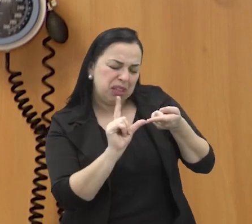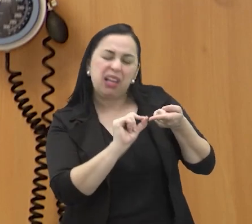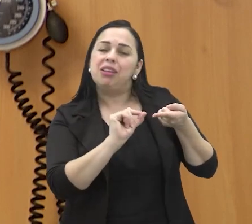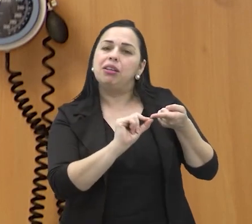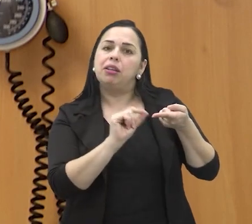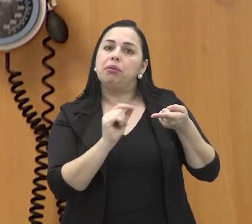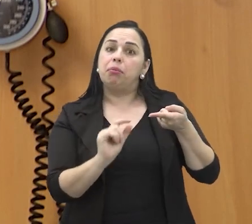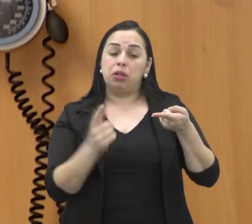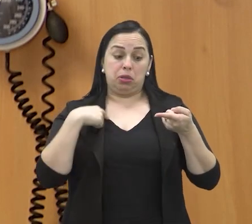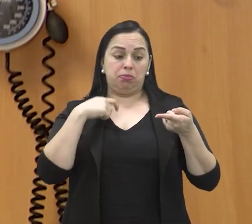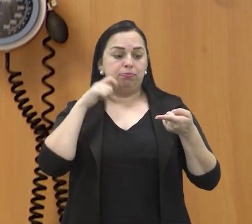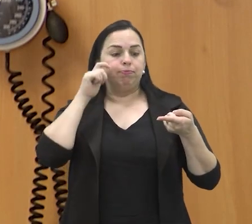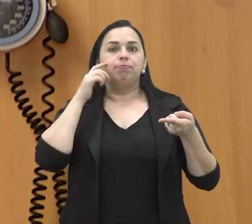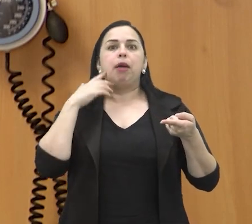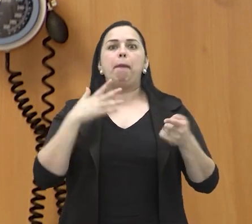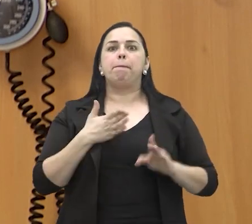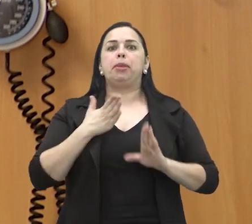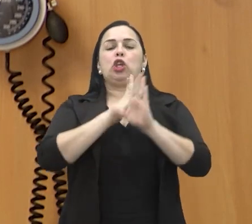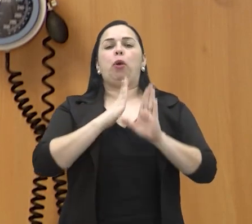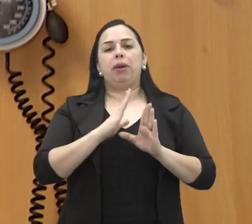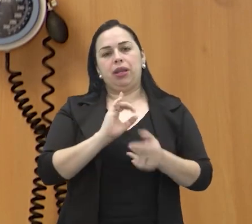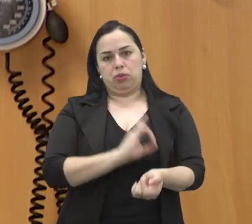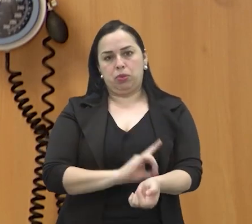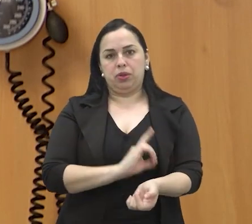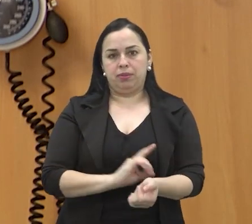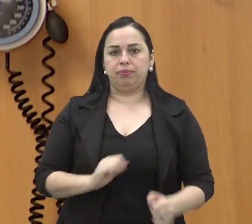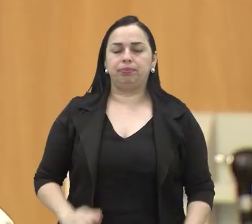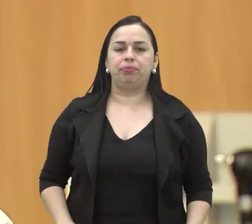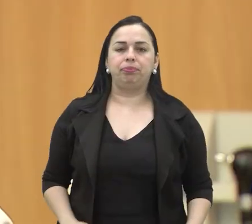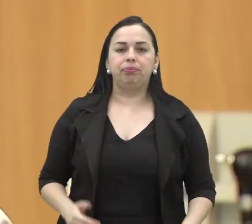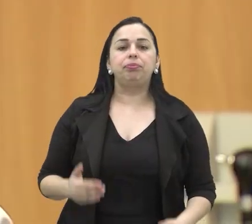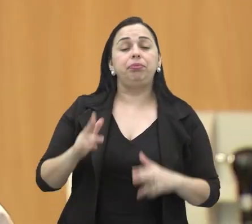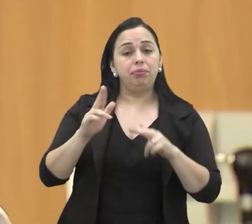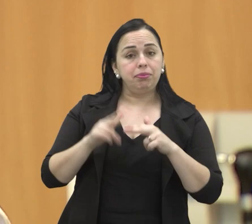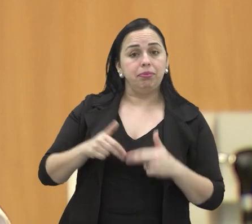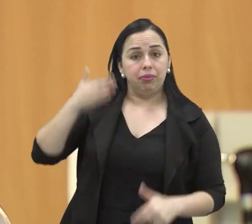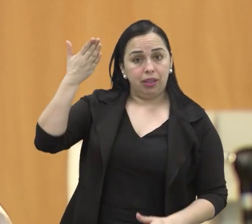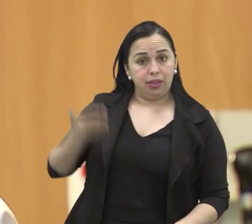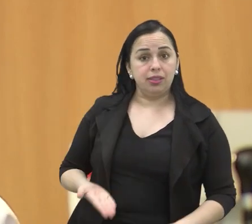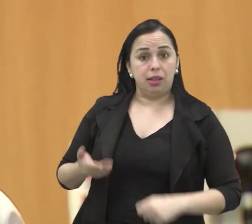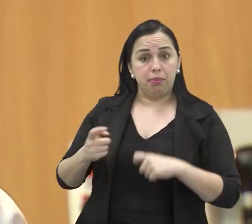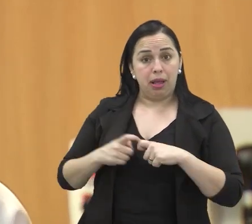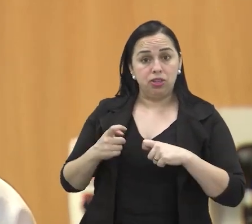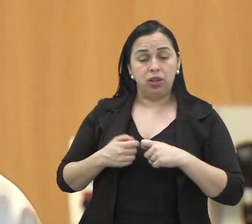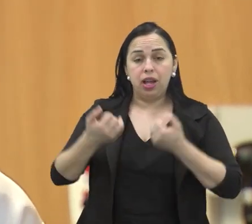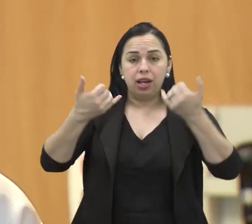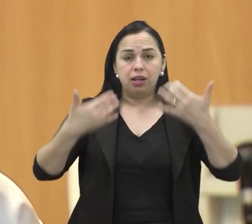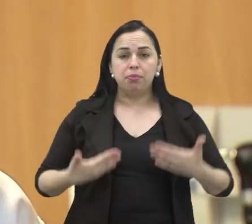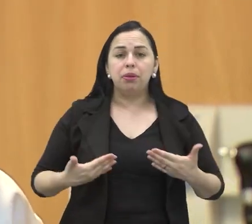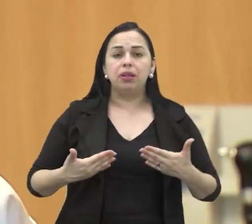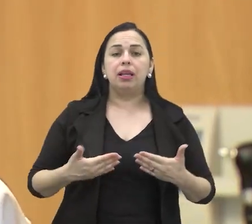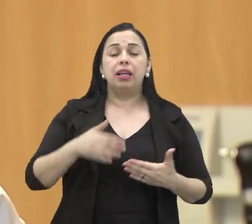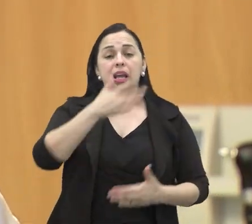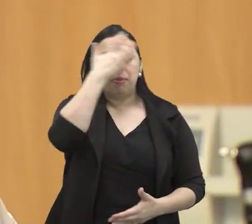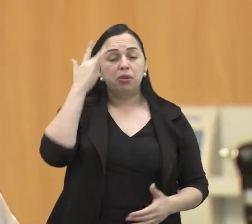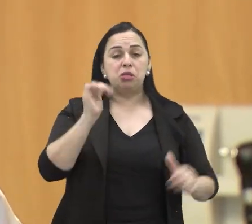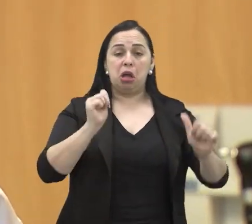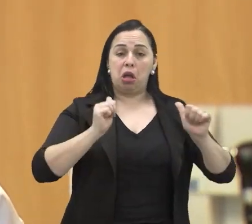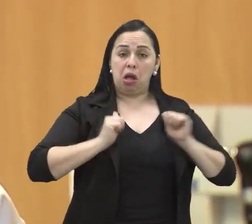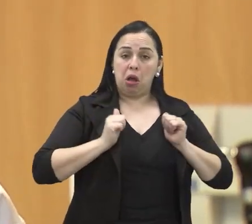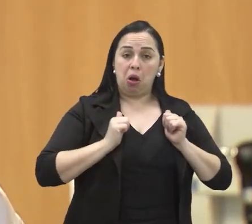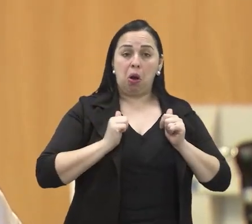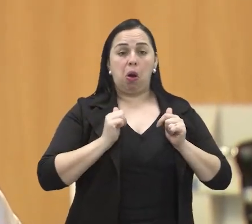às vezes pode te alertar de maneira precoce a cuidar da própria saúde. E este especialista alerta que sedentarismo e